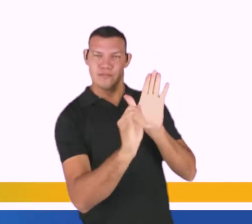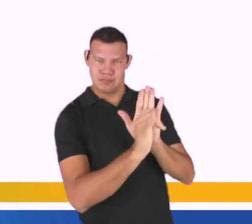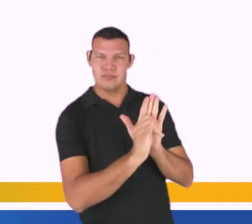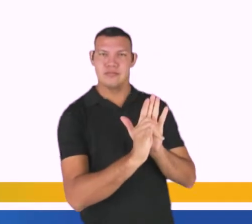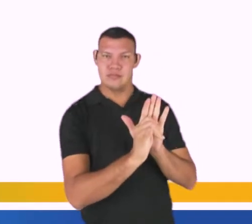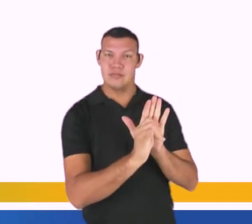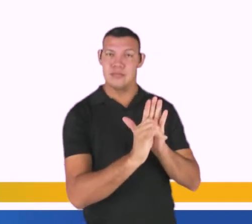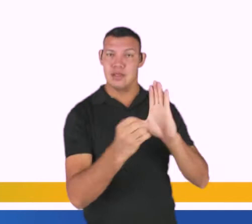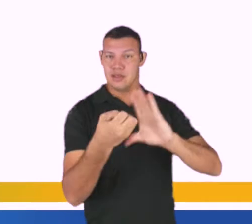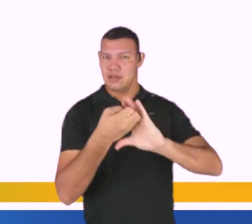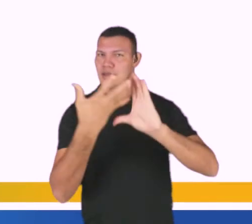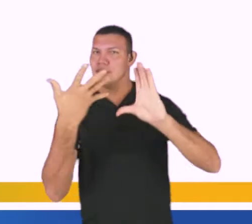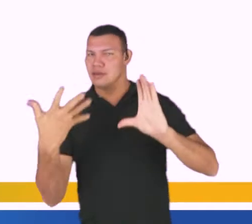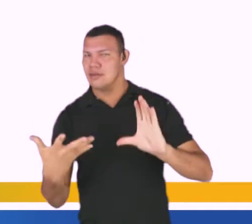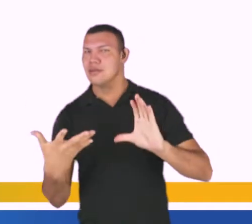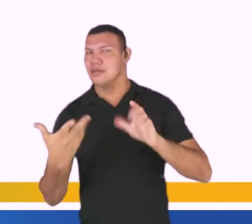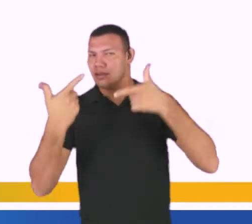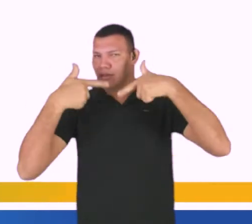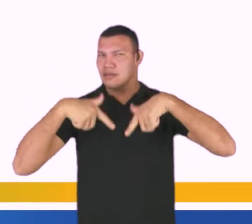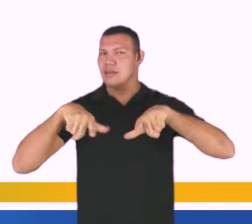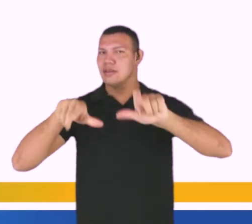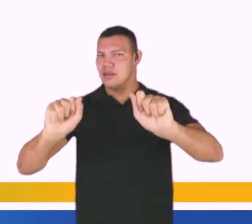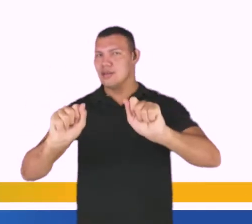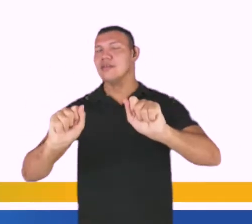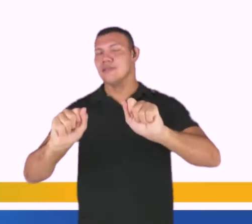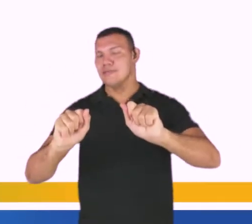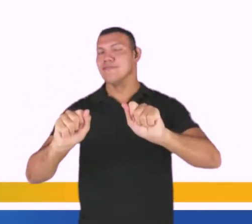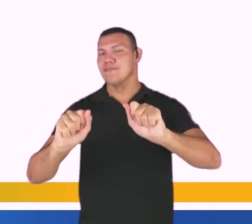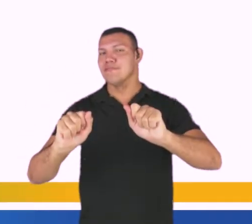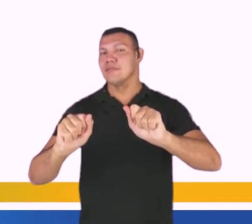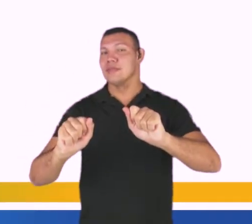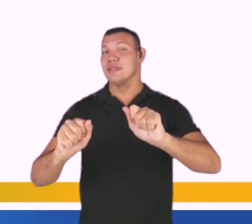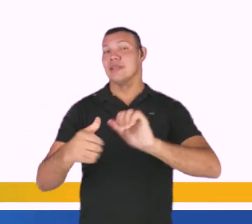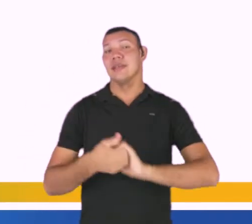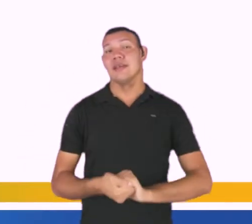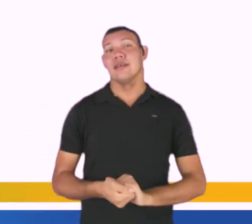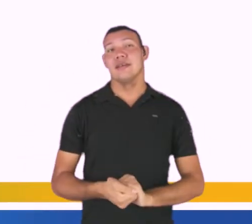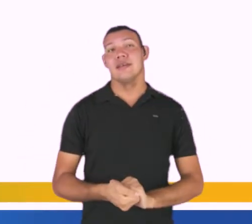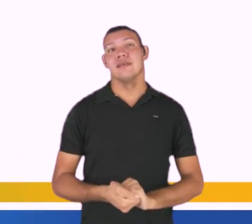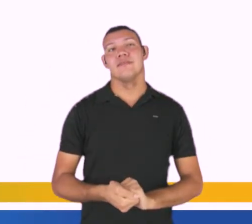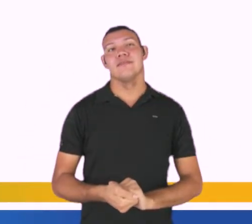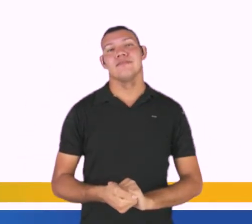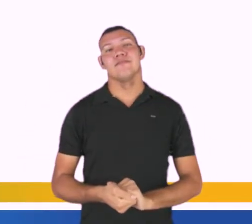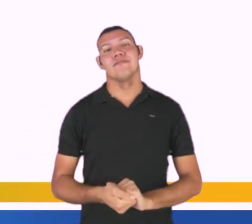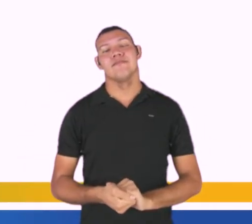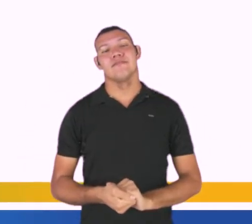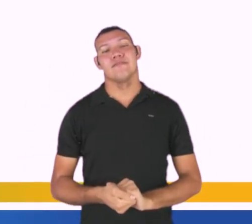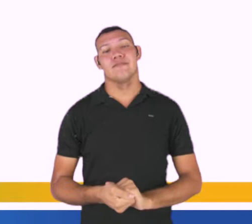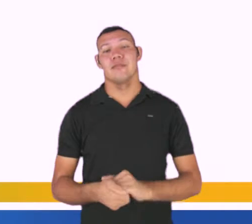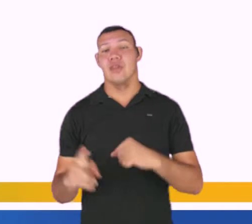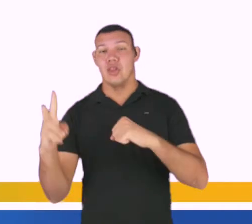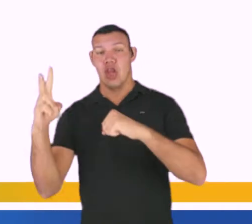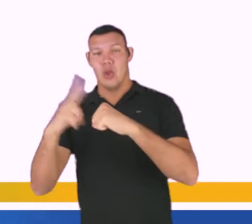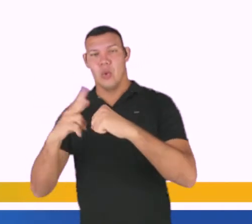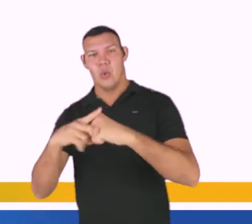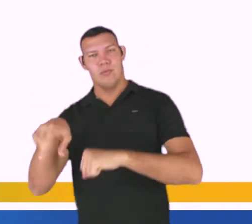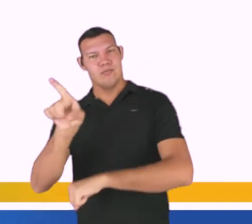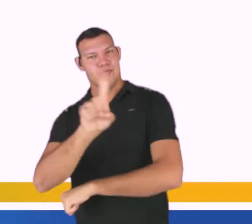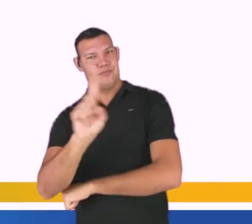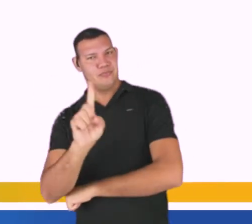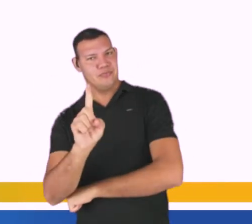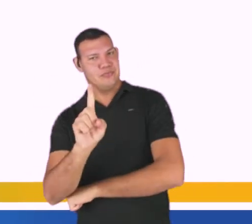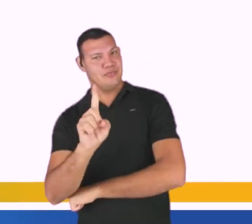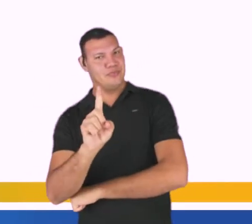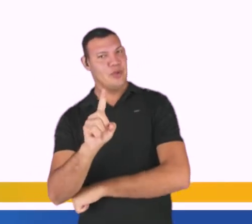Identificação das características da linguagem e suas manifestações e agora, ao que dizemos, não